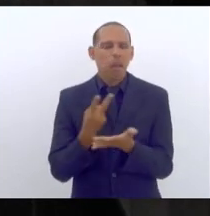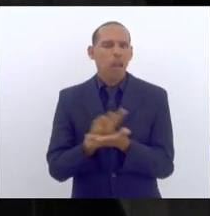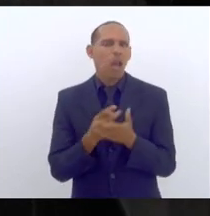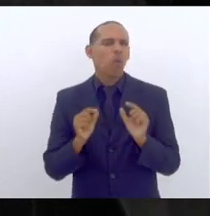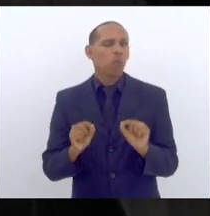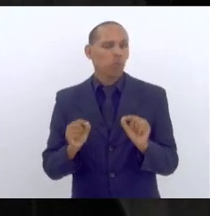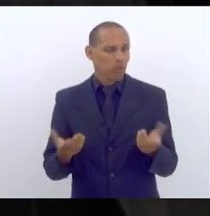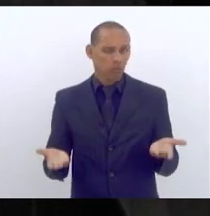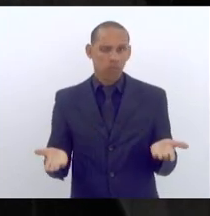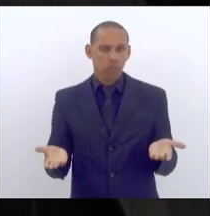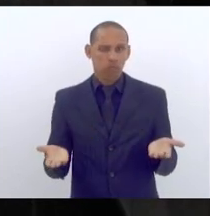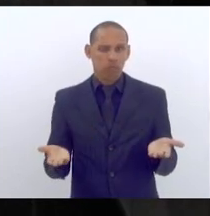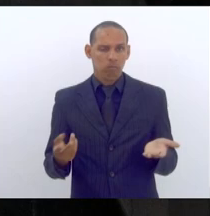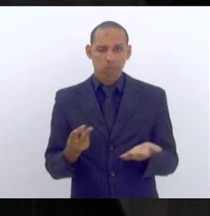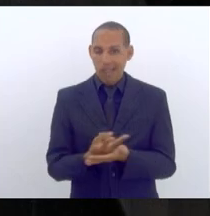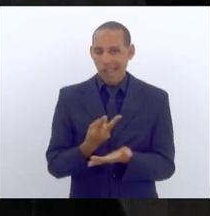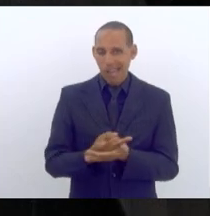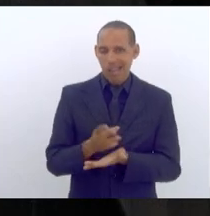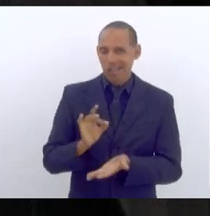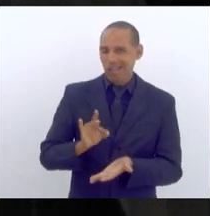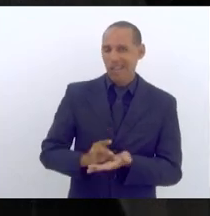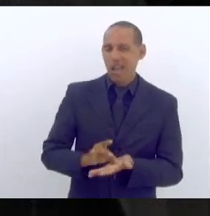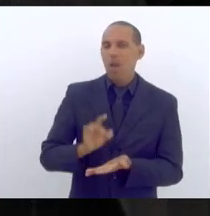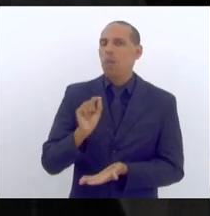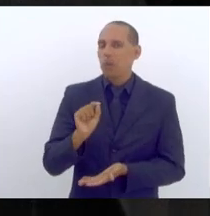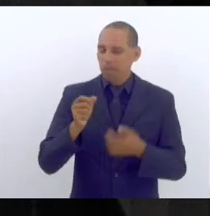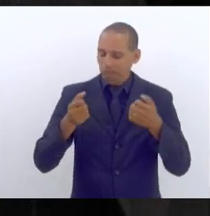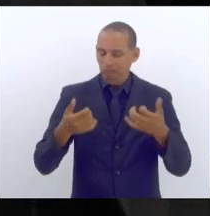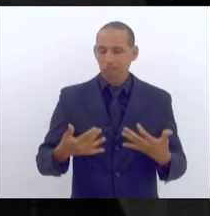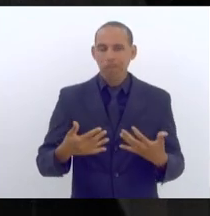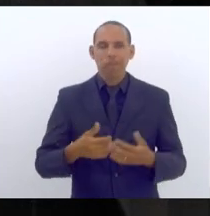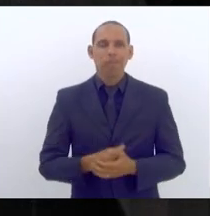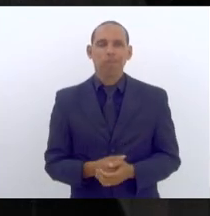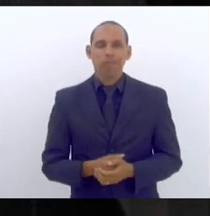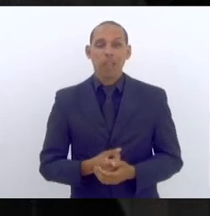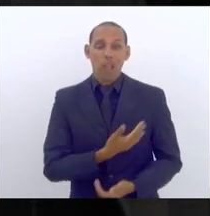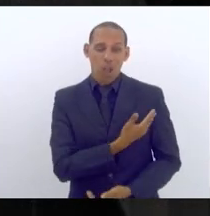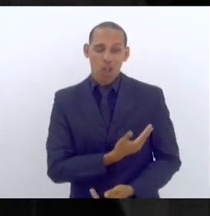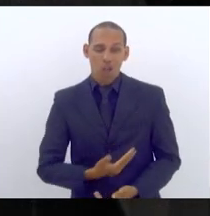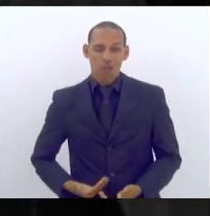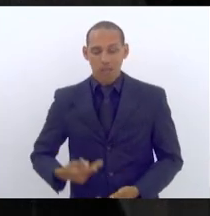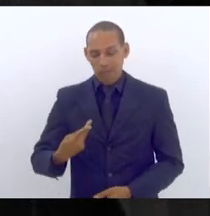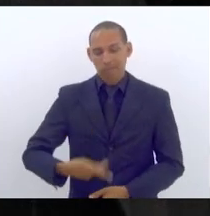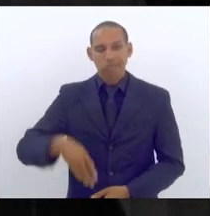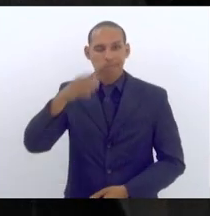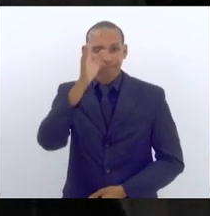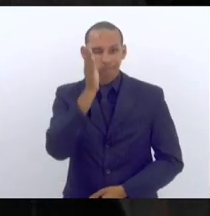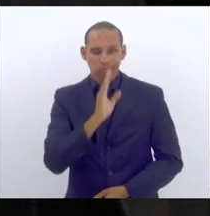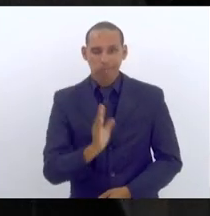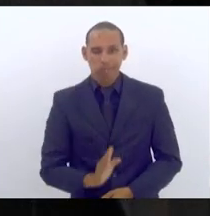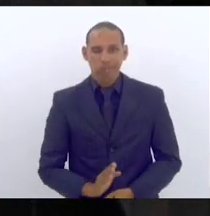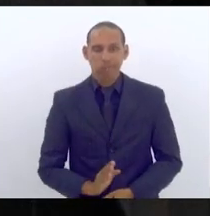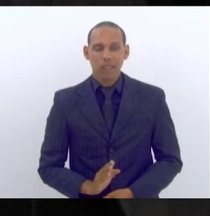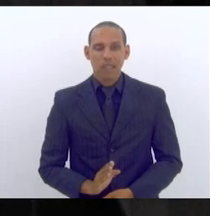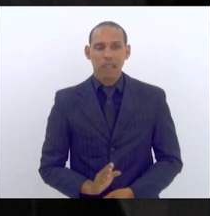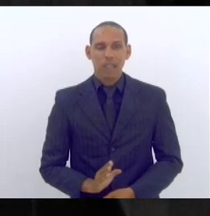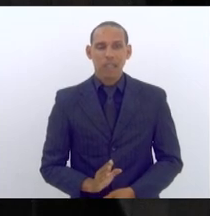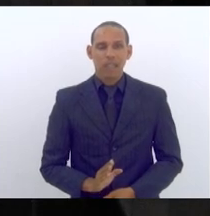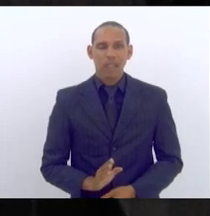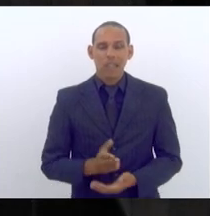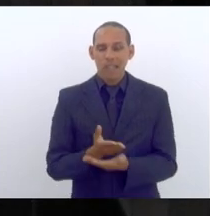o que tá errado de fato é os governos brasileiros se